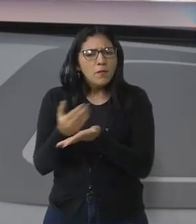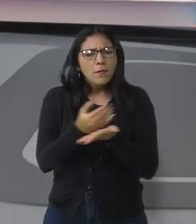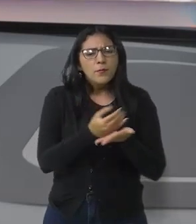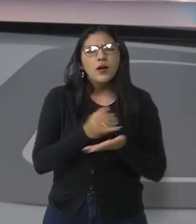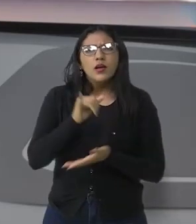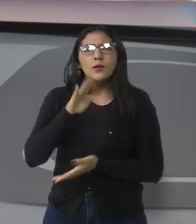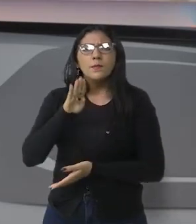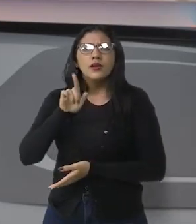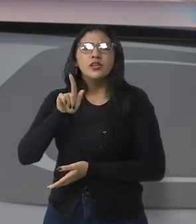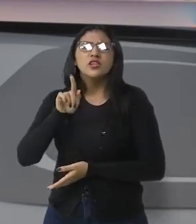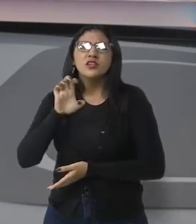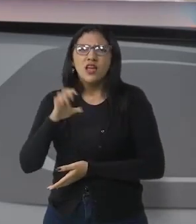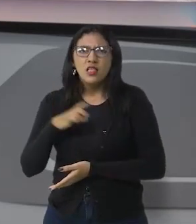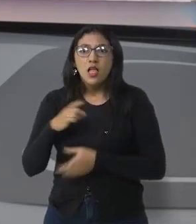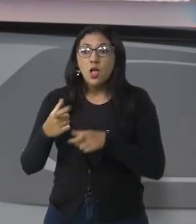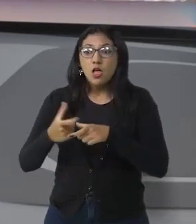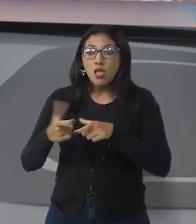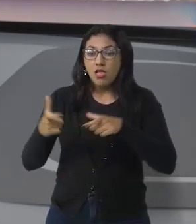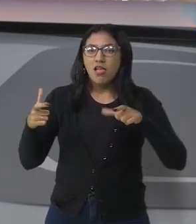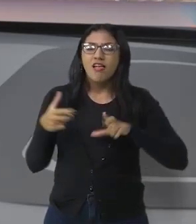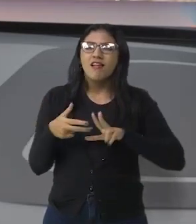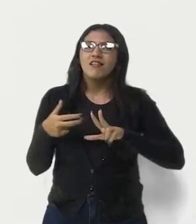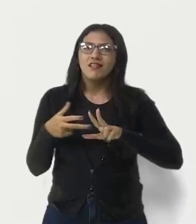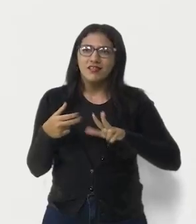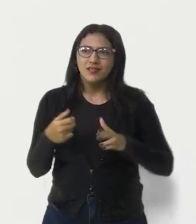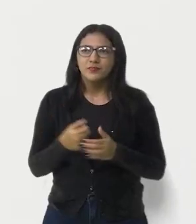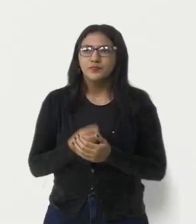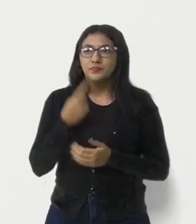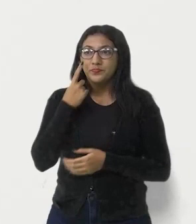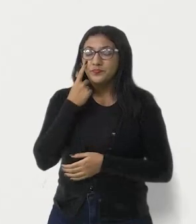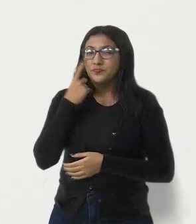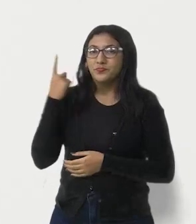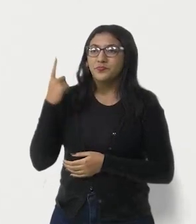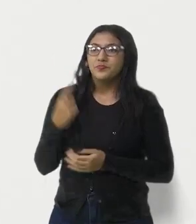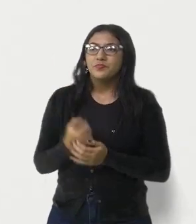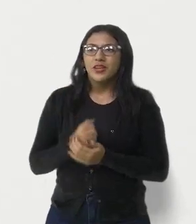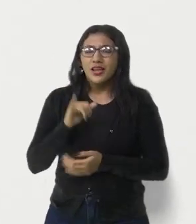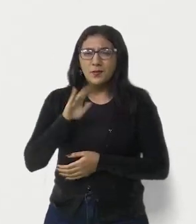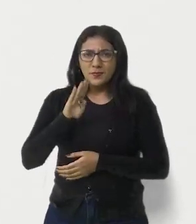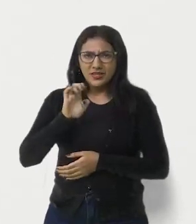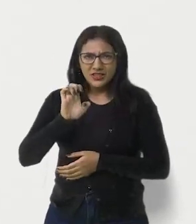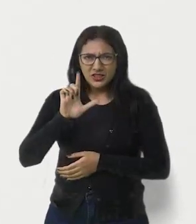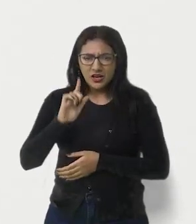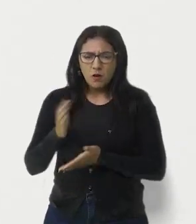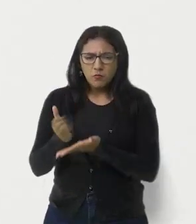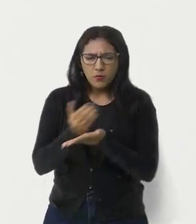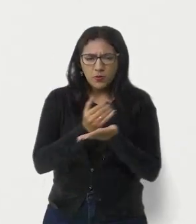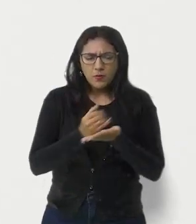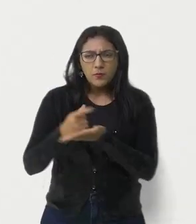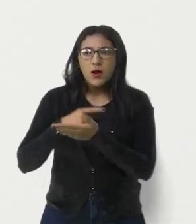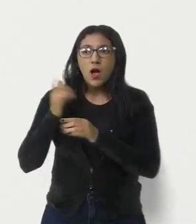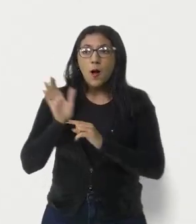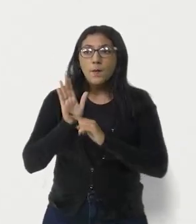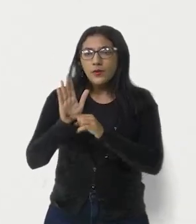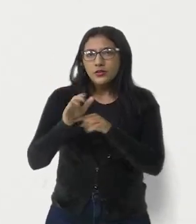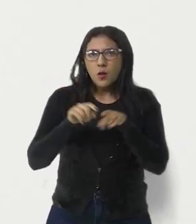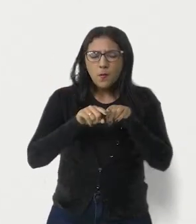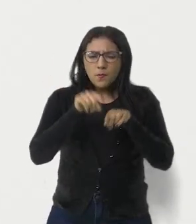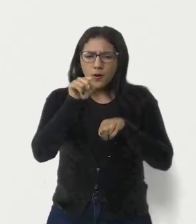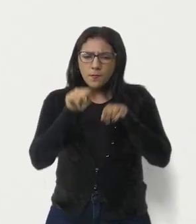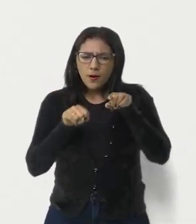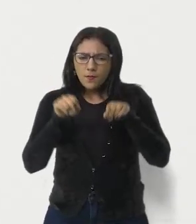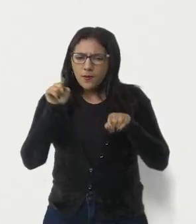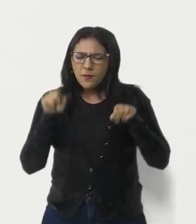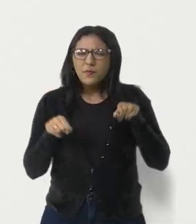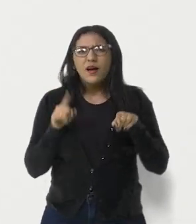estão crescendo. Olha só. Então, segundo o IBGE, a população indígena vem apresentando em termos proporcionais,